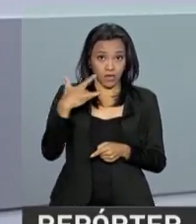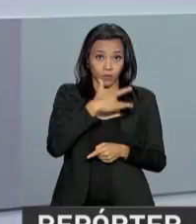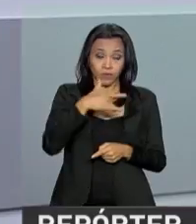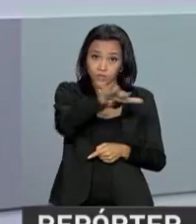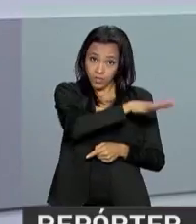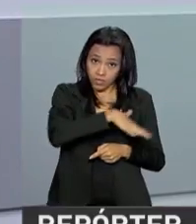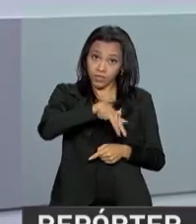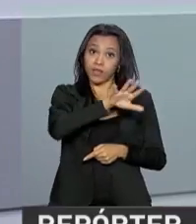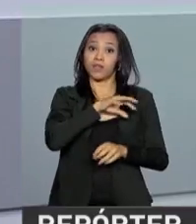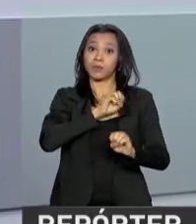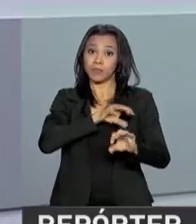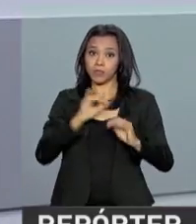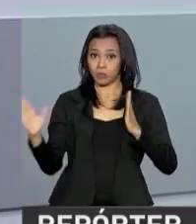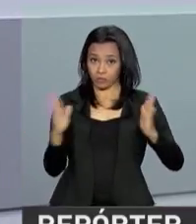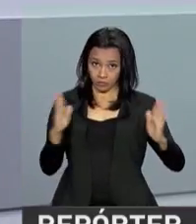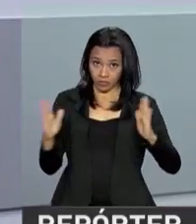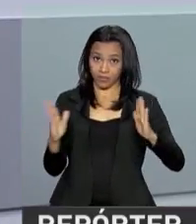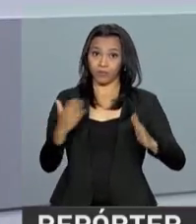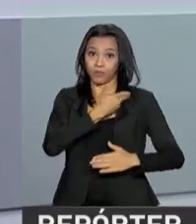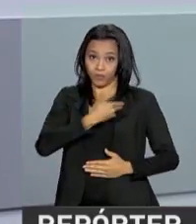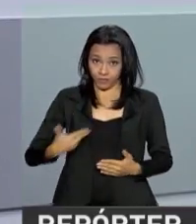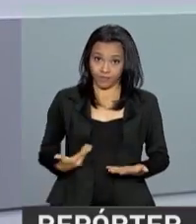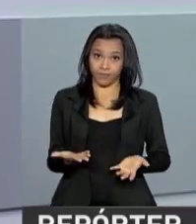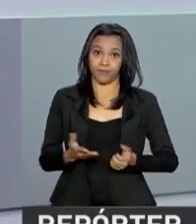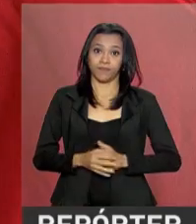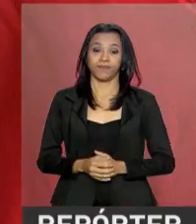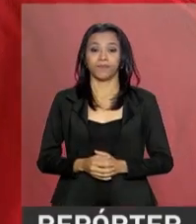da educação durante o governo Temer.